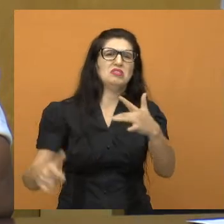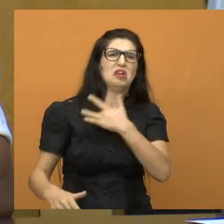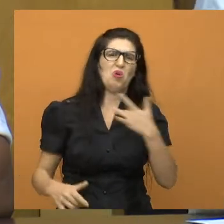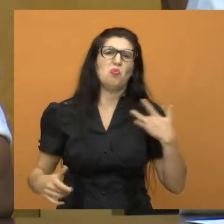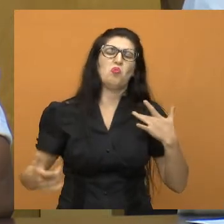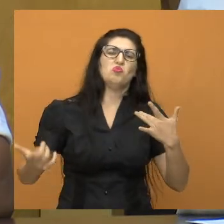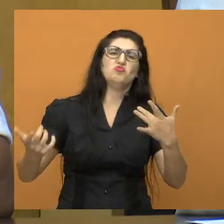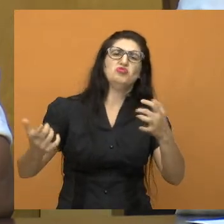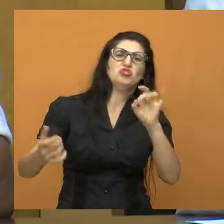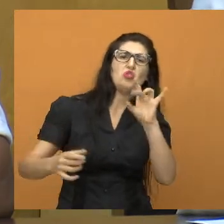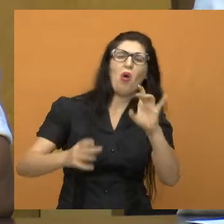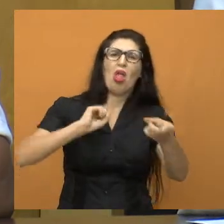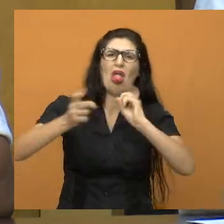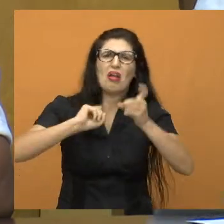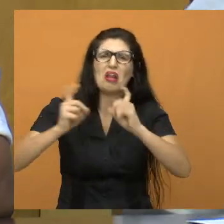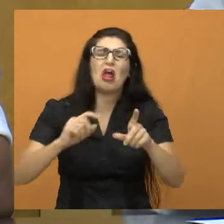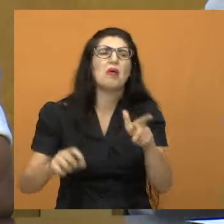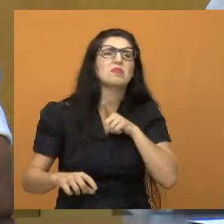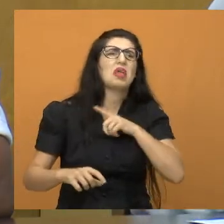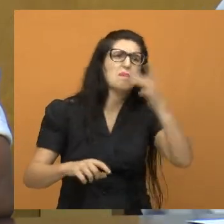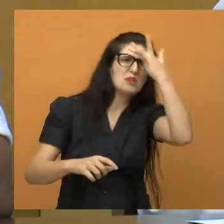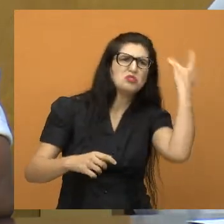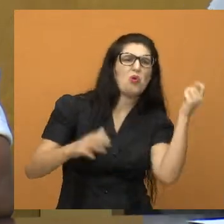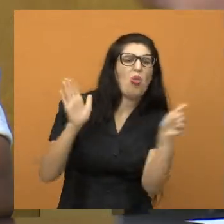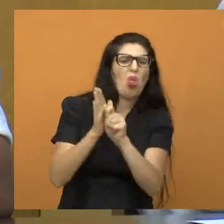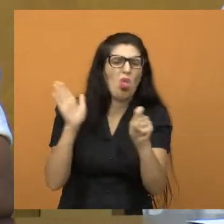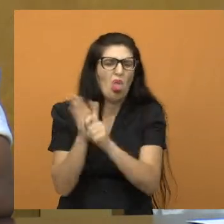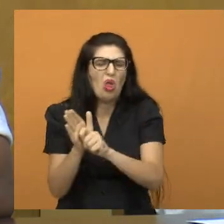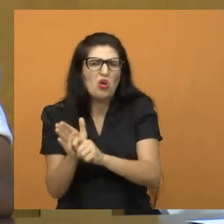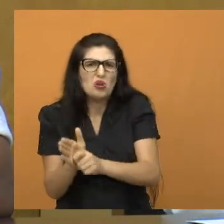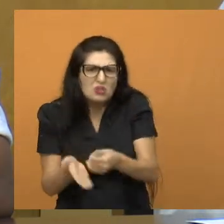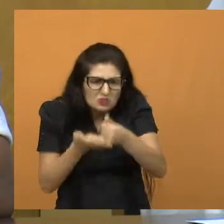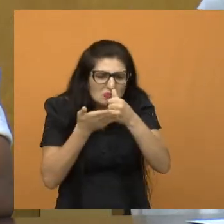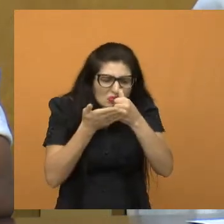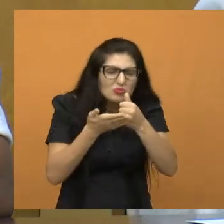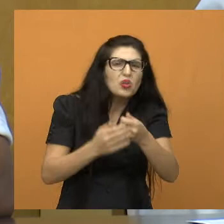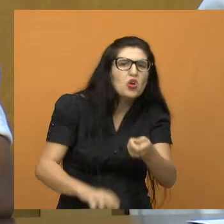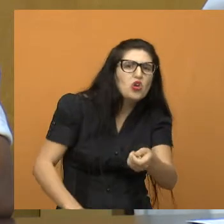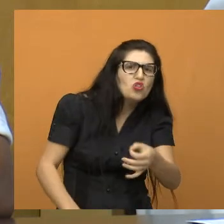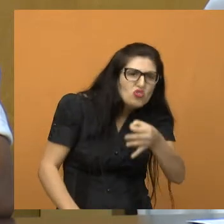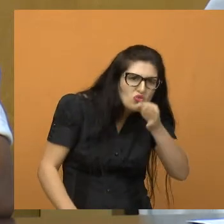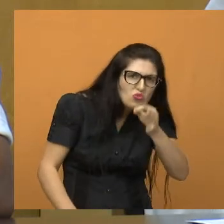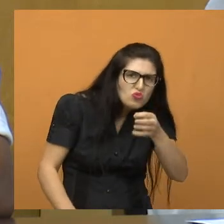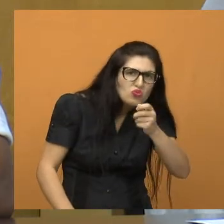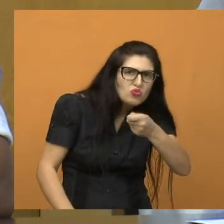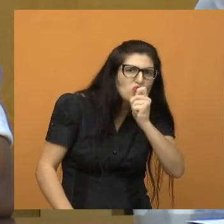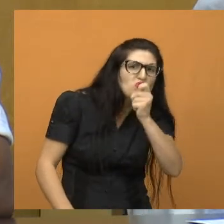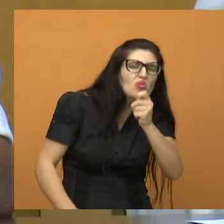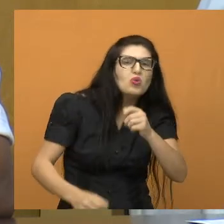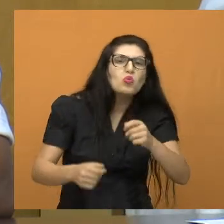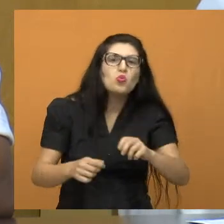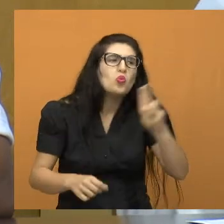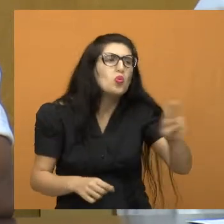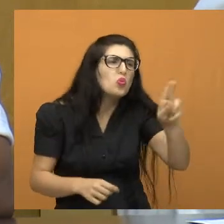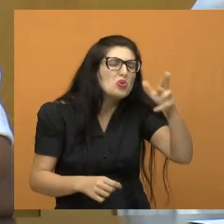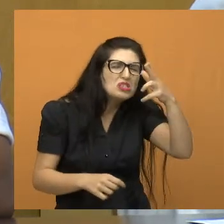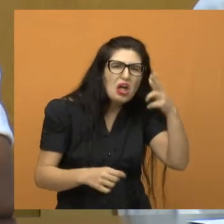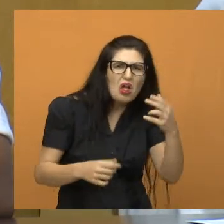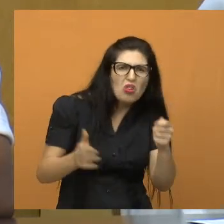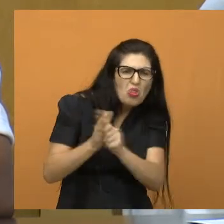tem população de rua, tem drogado para lá, para cá, a Cracolândia, pelo menos em São José, está alastrando de uma